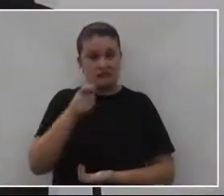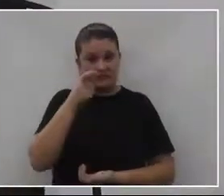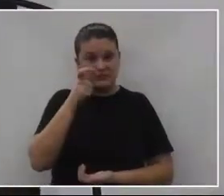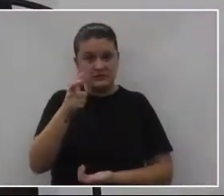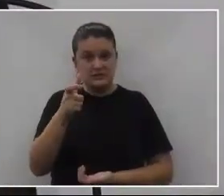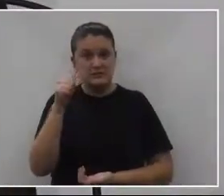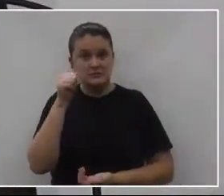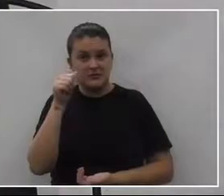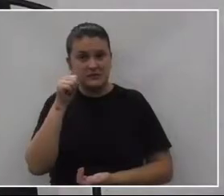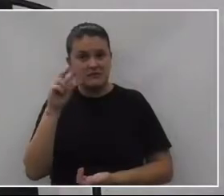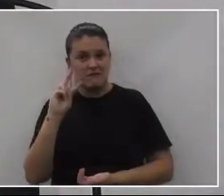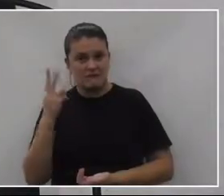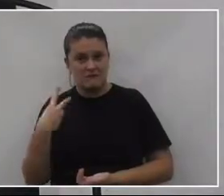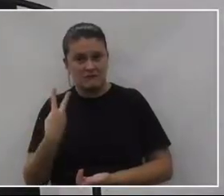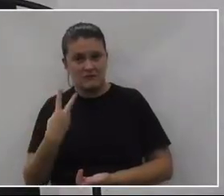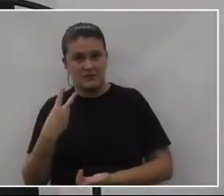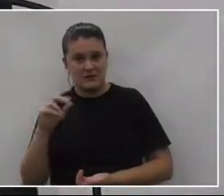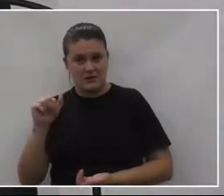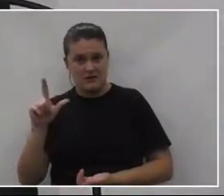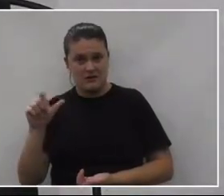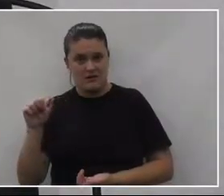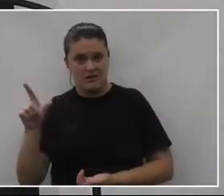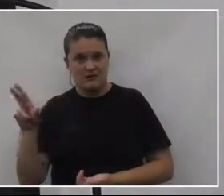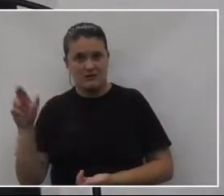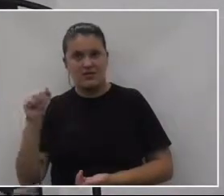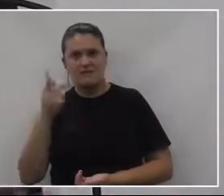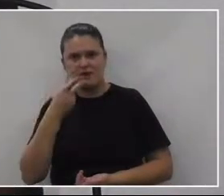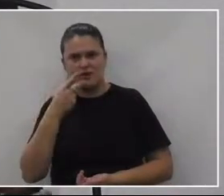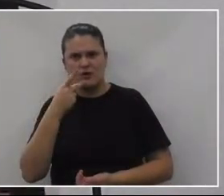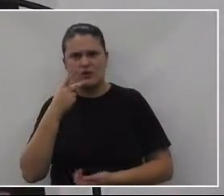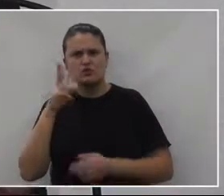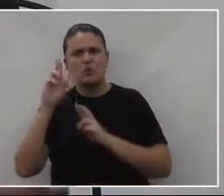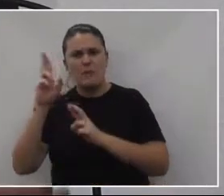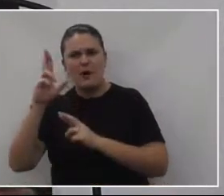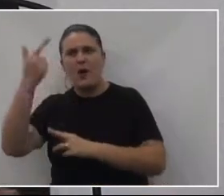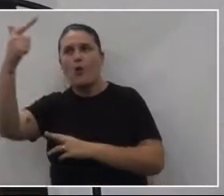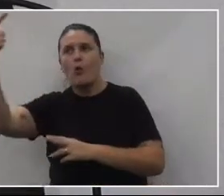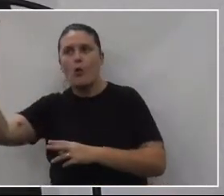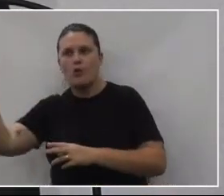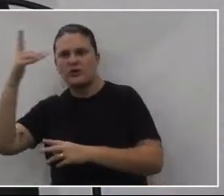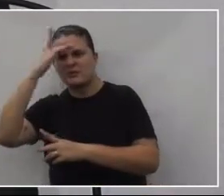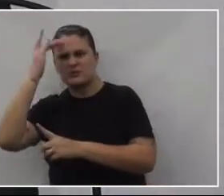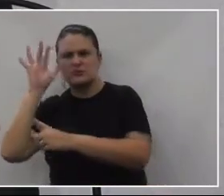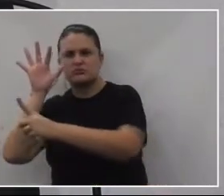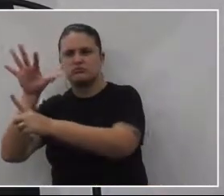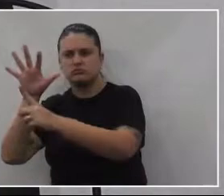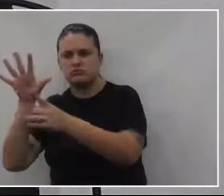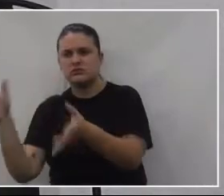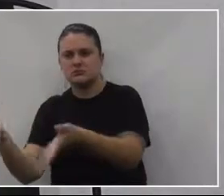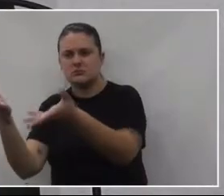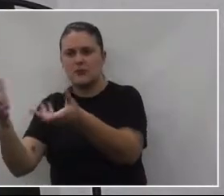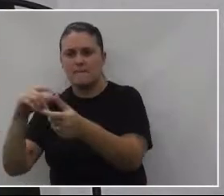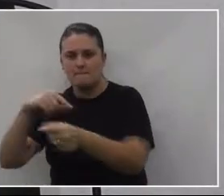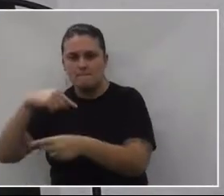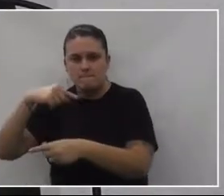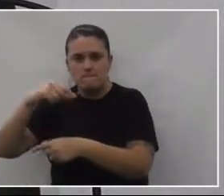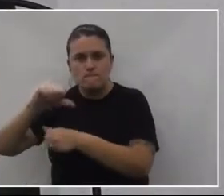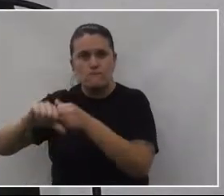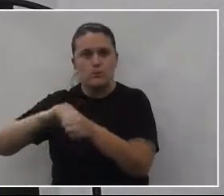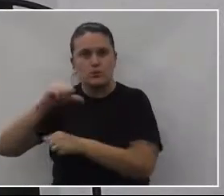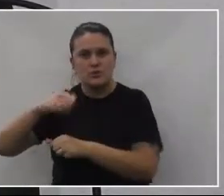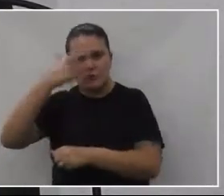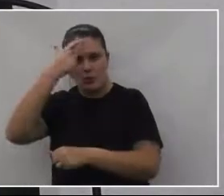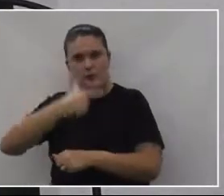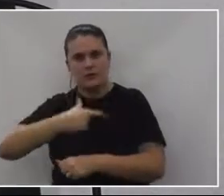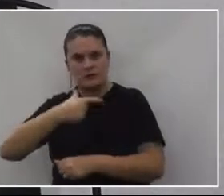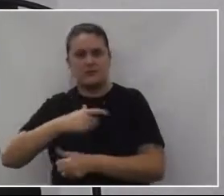a vereadora mencionou quem dera outros fossem contaminados num sentido positivo de repetir condutas que